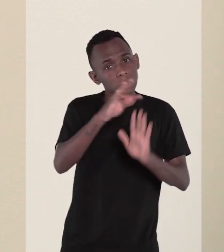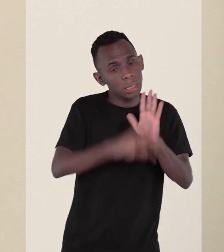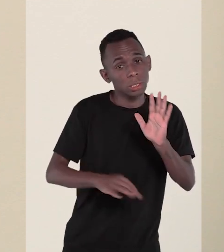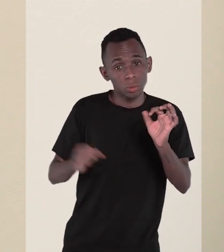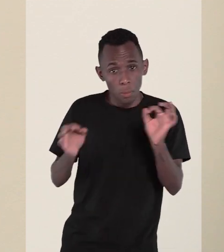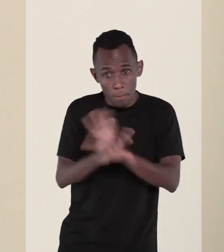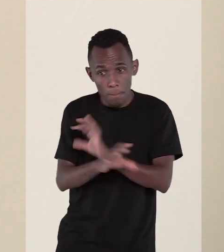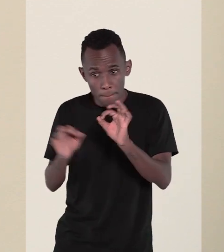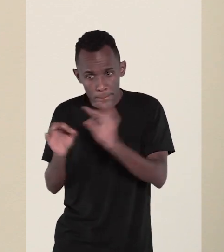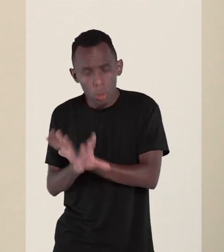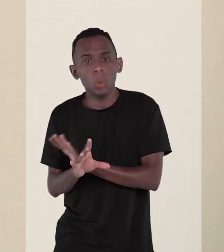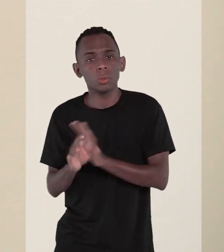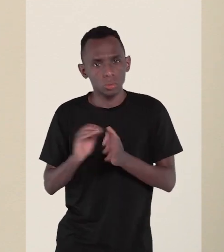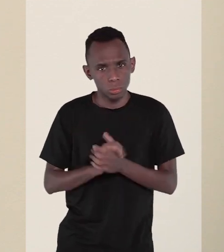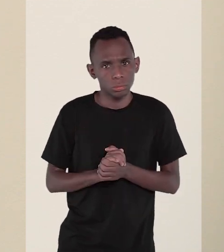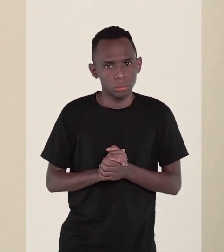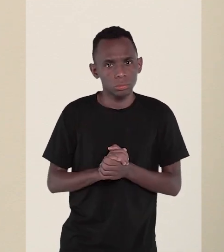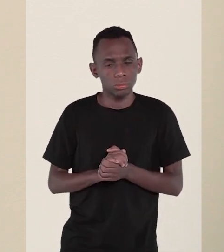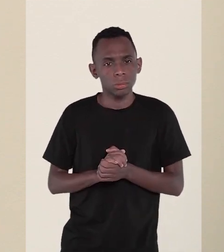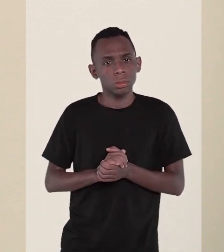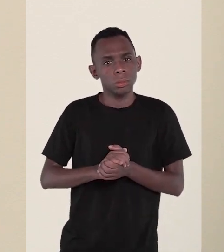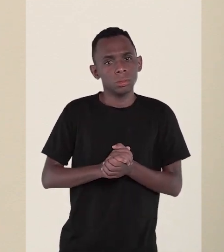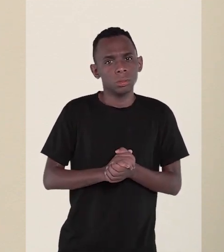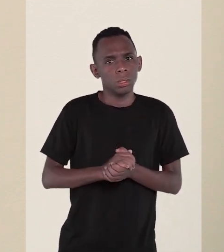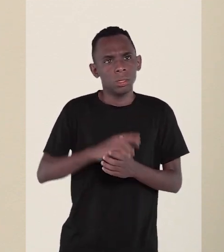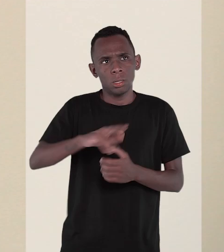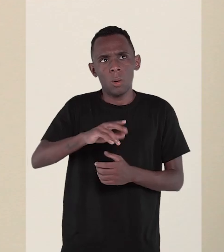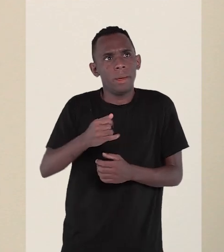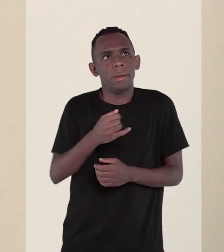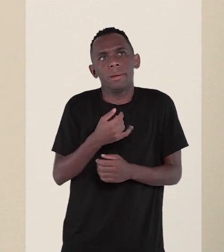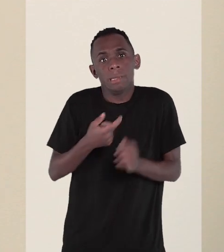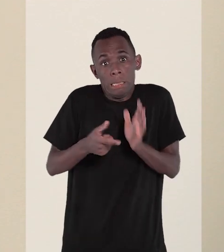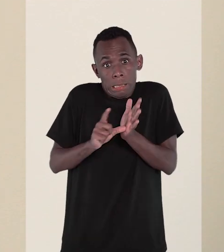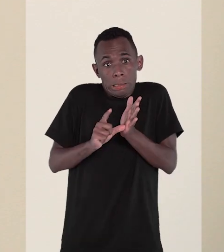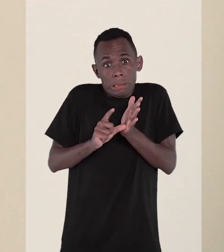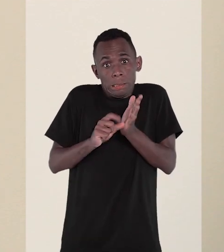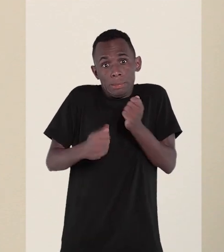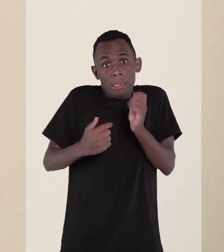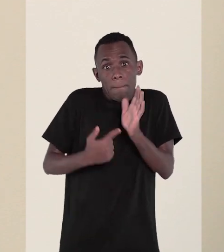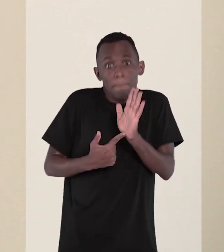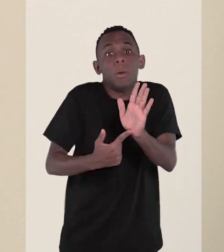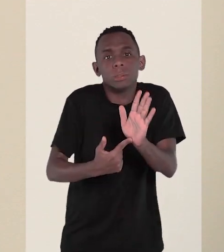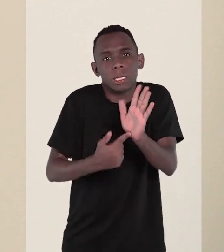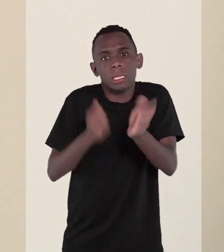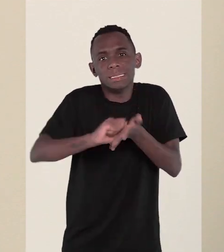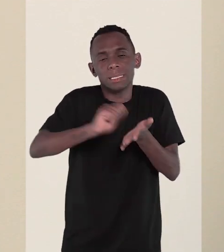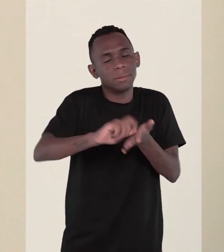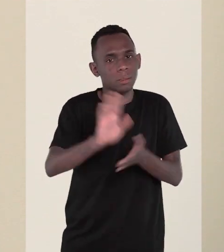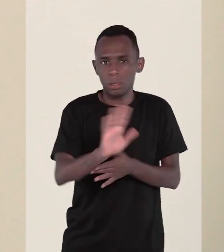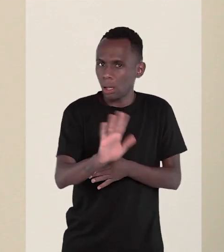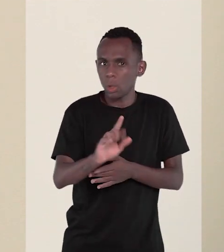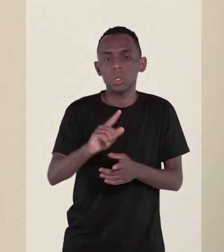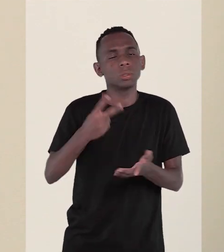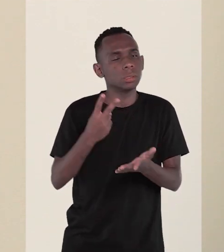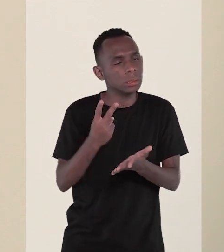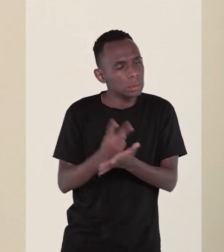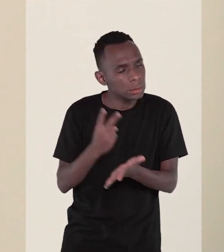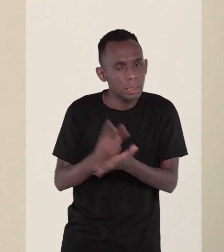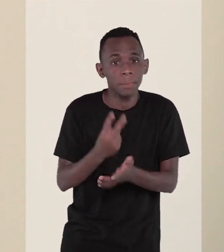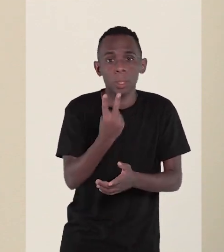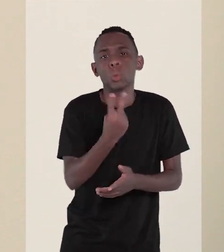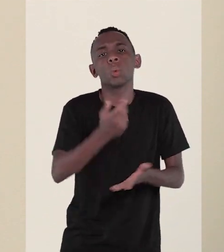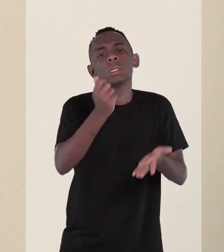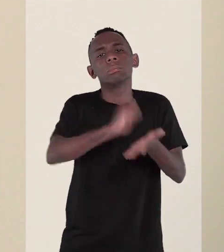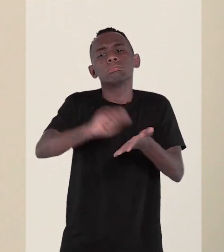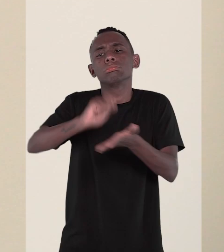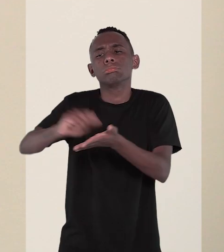sou aquela... Tenho temperamento para ficar correndo perigo de escrever na véspera ou 1 hora antes de entregar. Sabe, eu tive esse exercício, foi